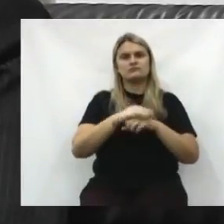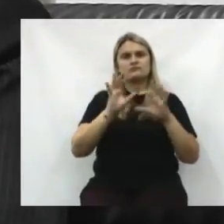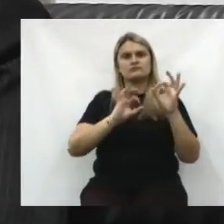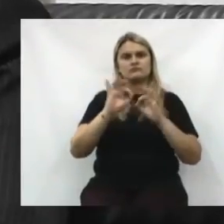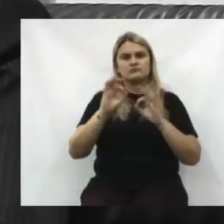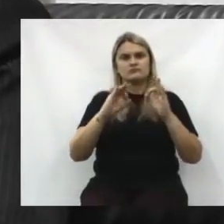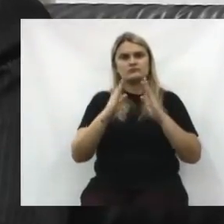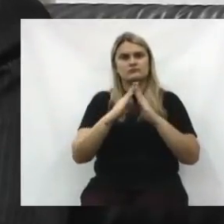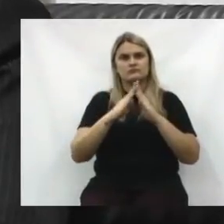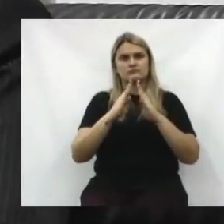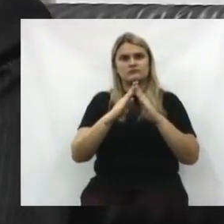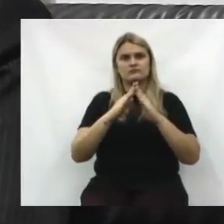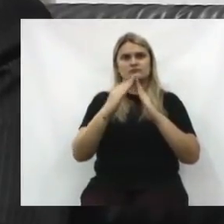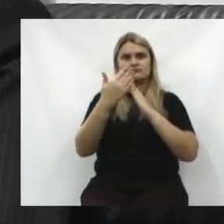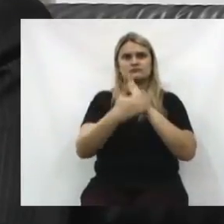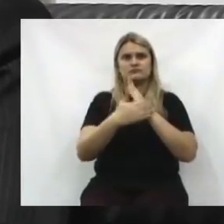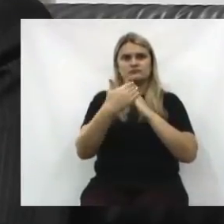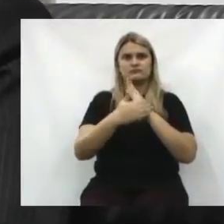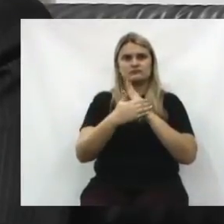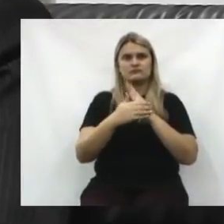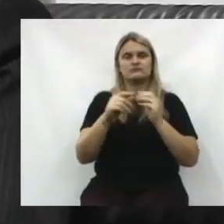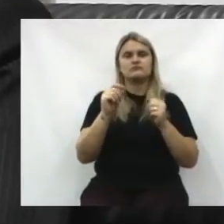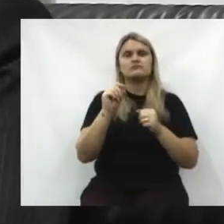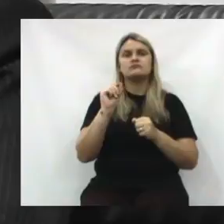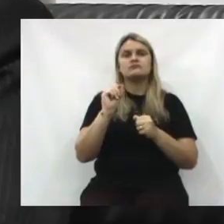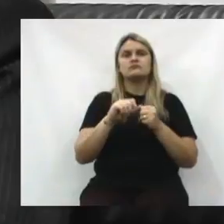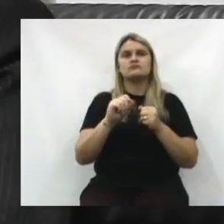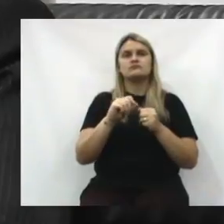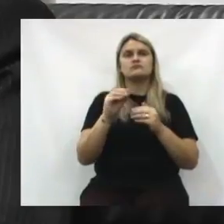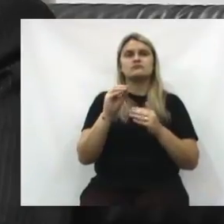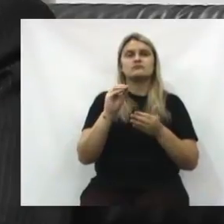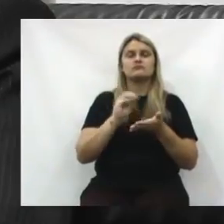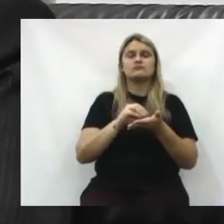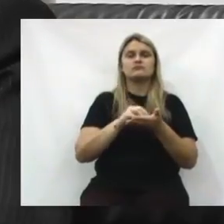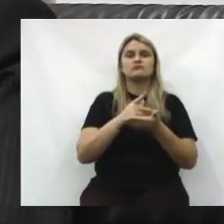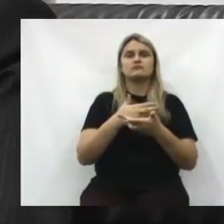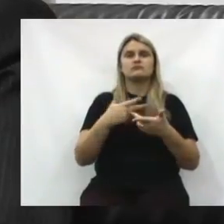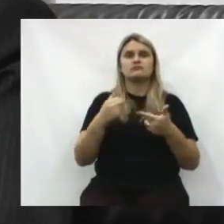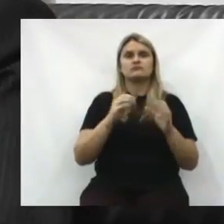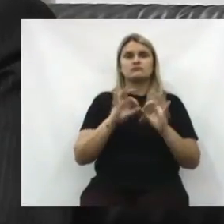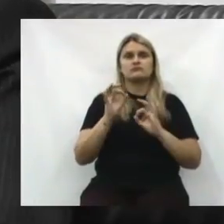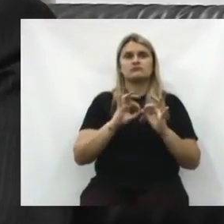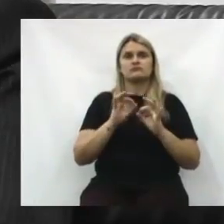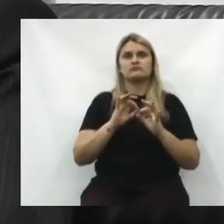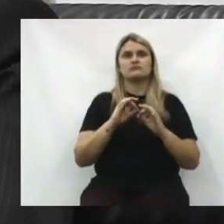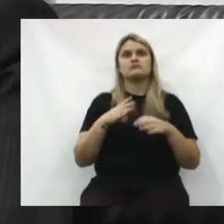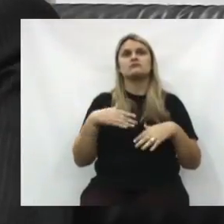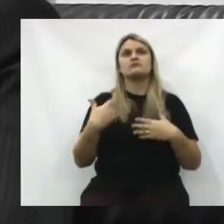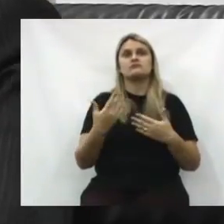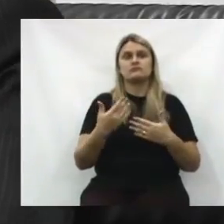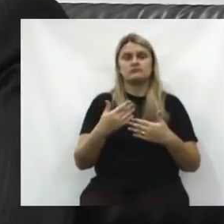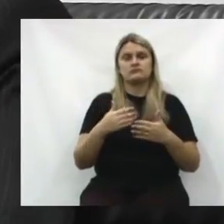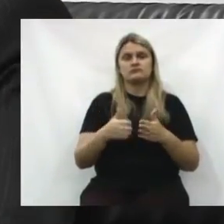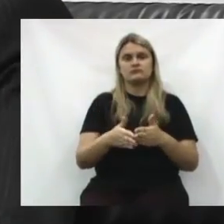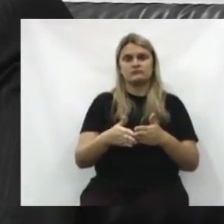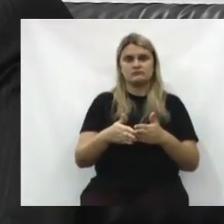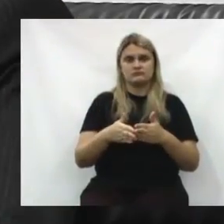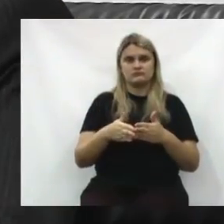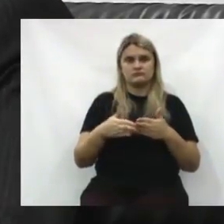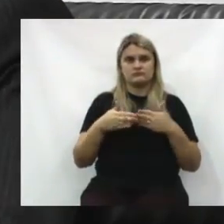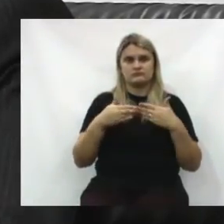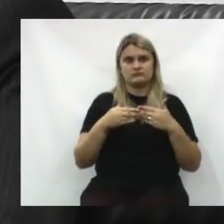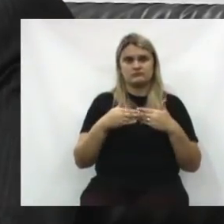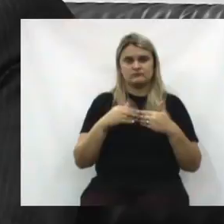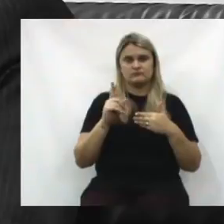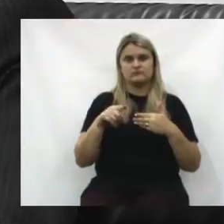trabalhando, cobrindo a associação para cuidar e manter o que ainda resta daquela associação. Então,